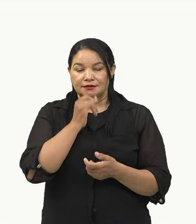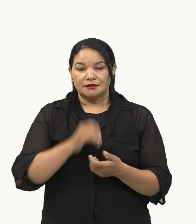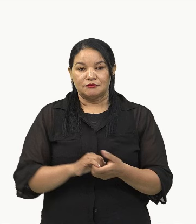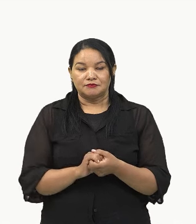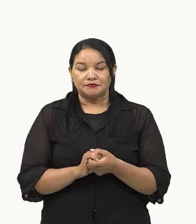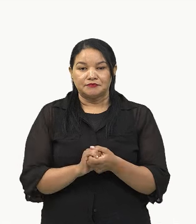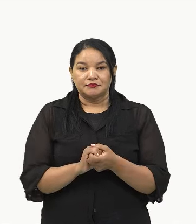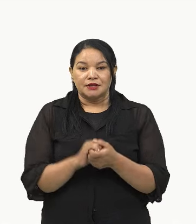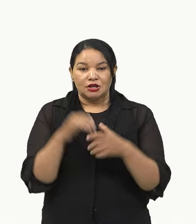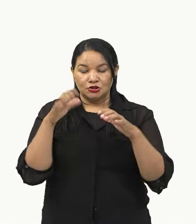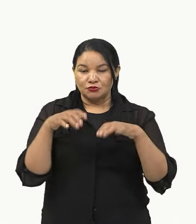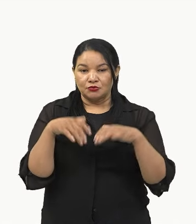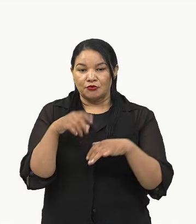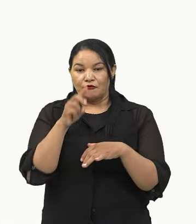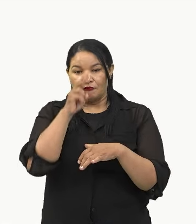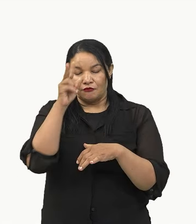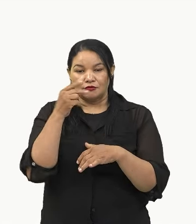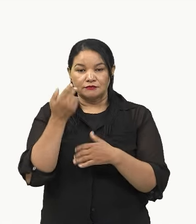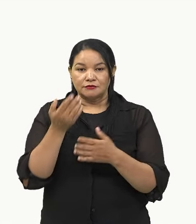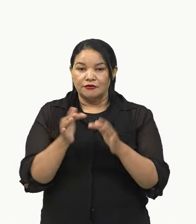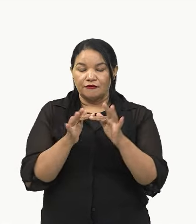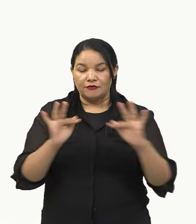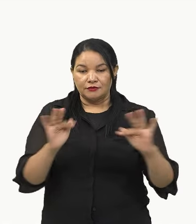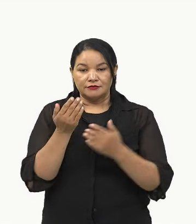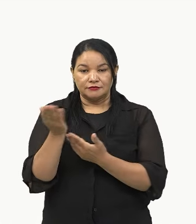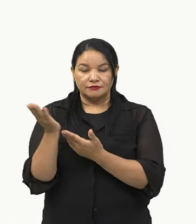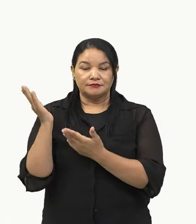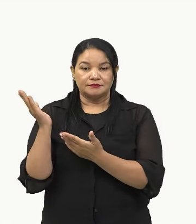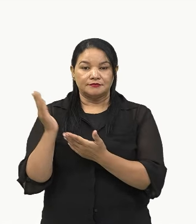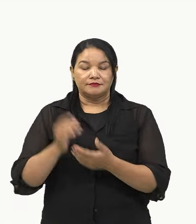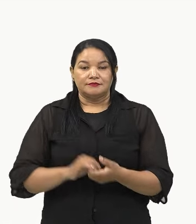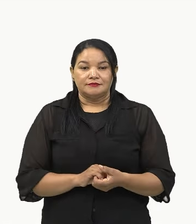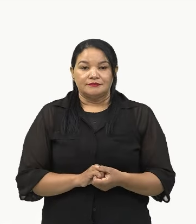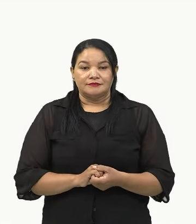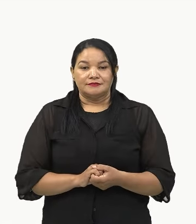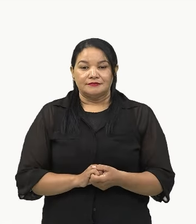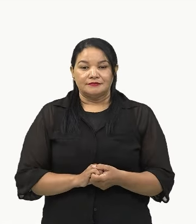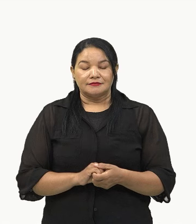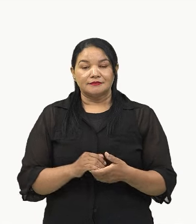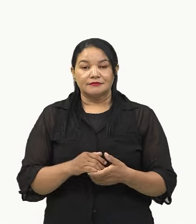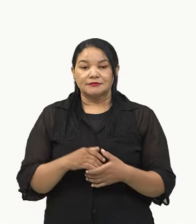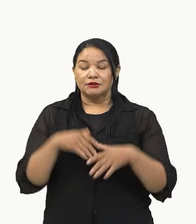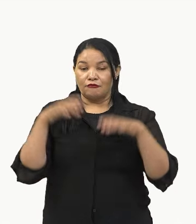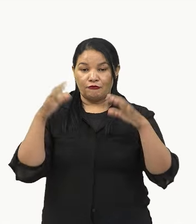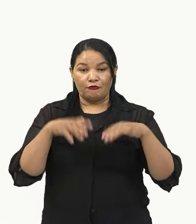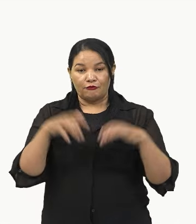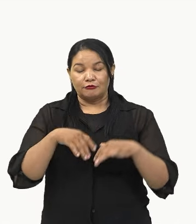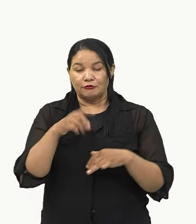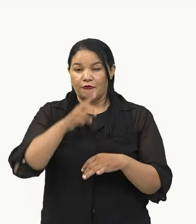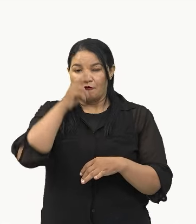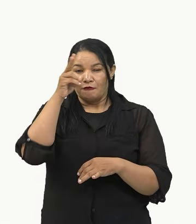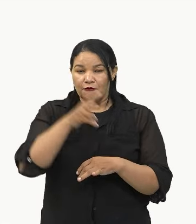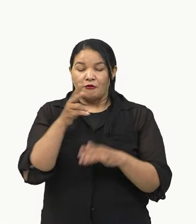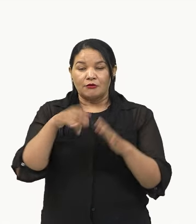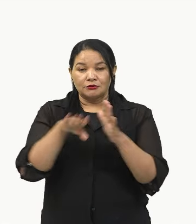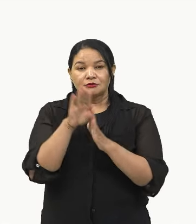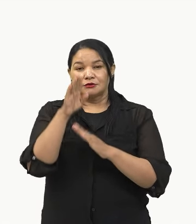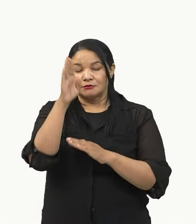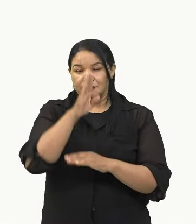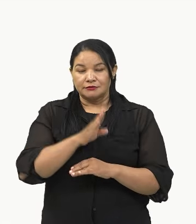lluvias han chegado a Brasil, tá bom? Ou seja, as fortes chuvas chegaram